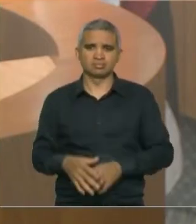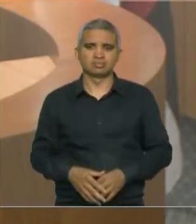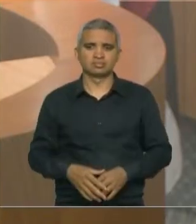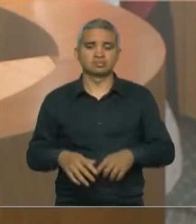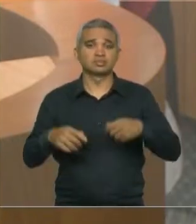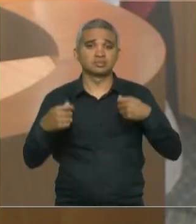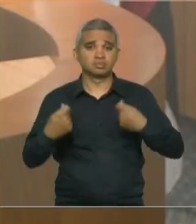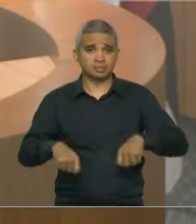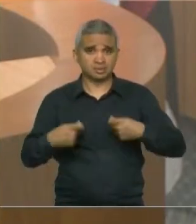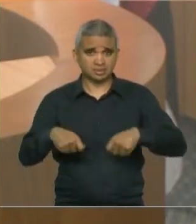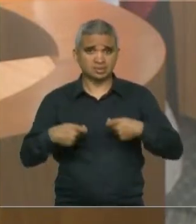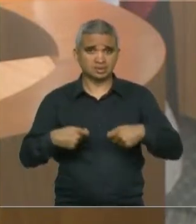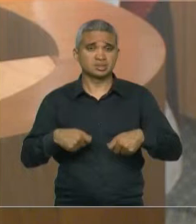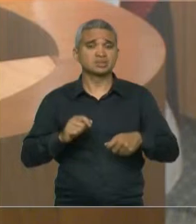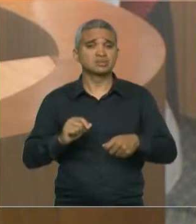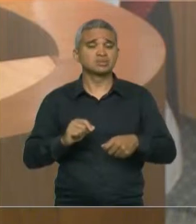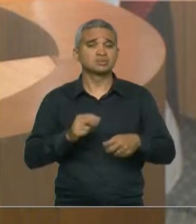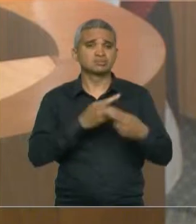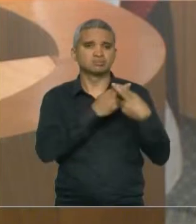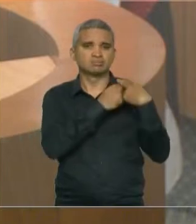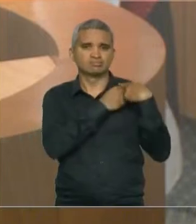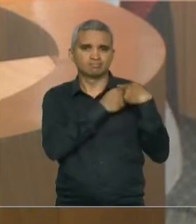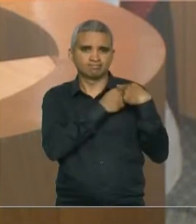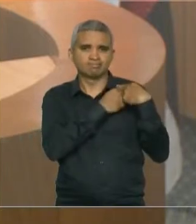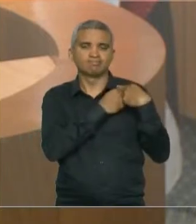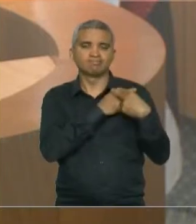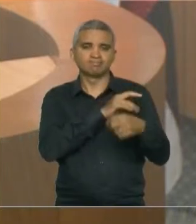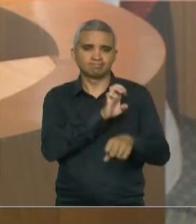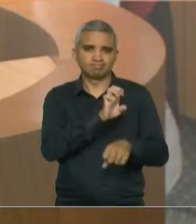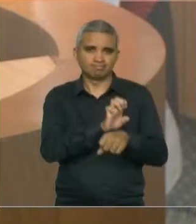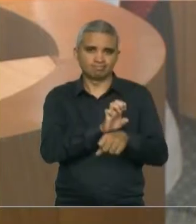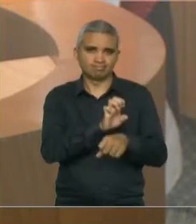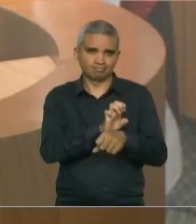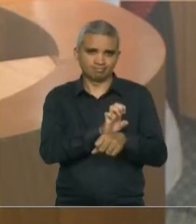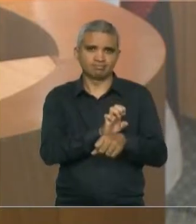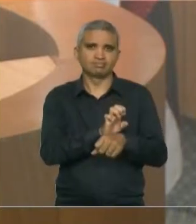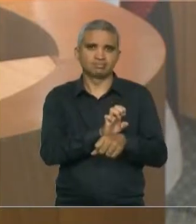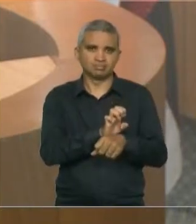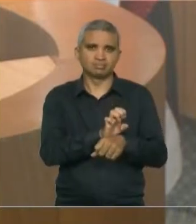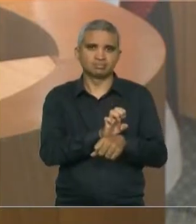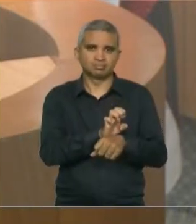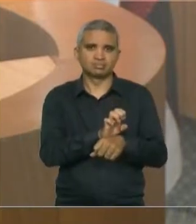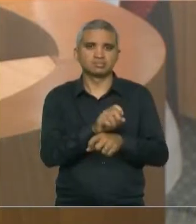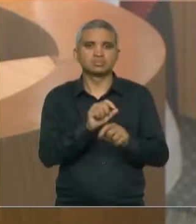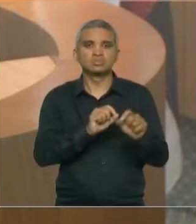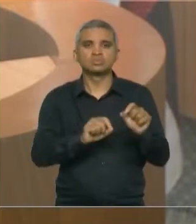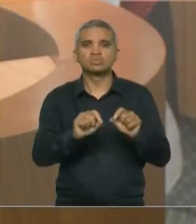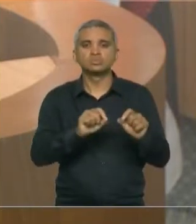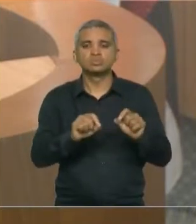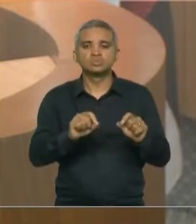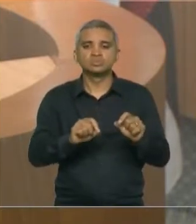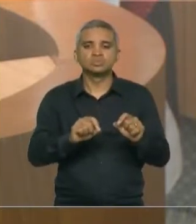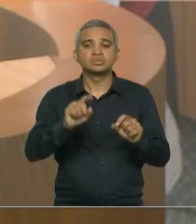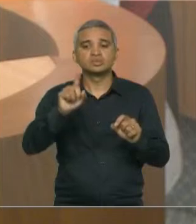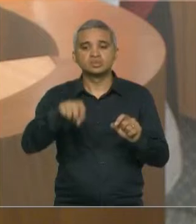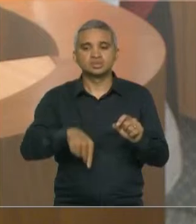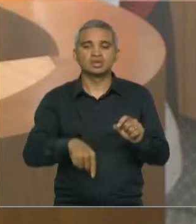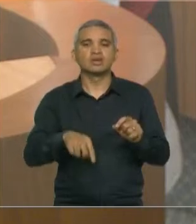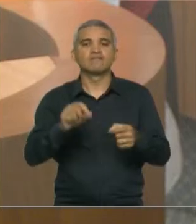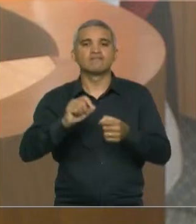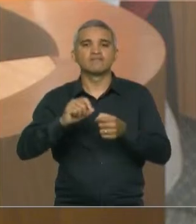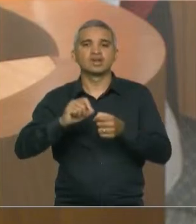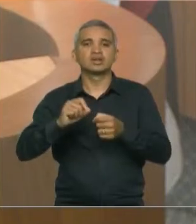governo. Uma das soluções, uma das saídas está exatamente na construção de consórcios